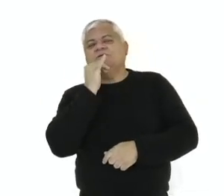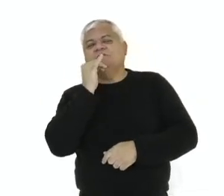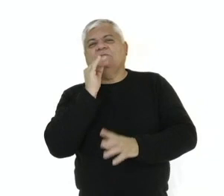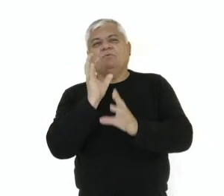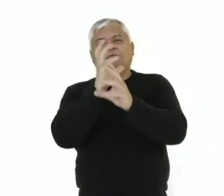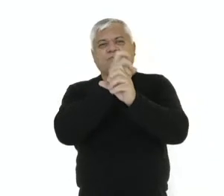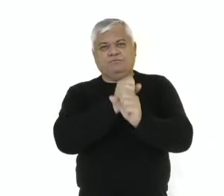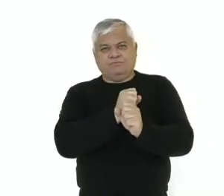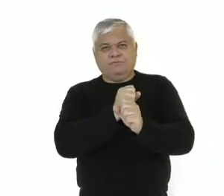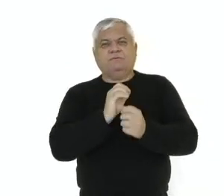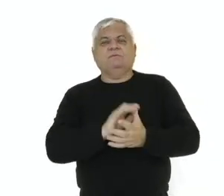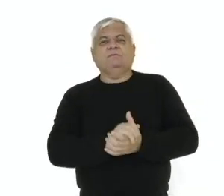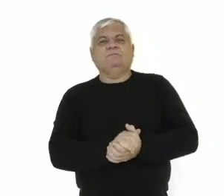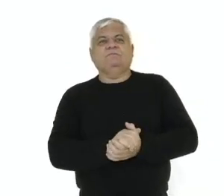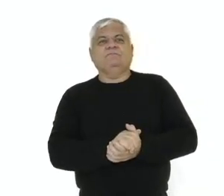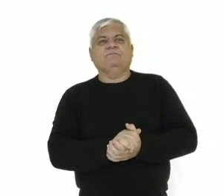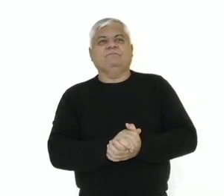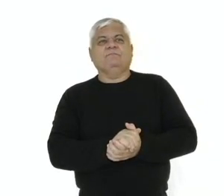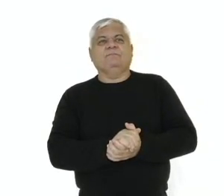contagem.